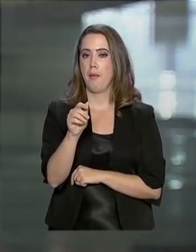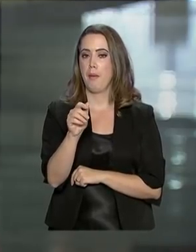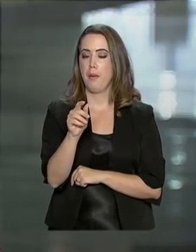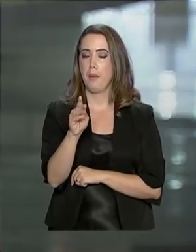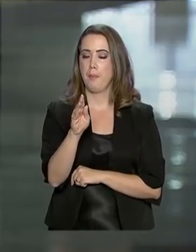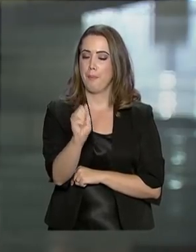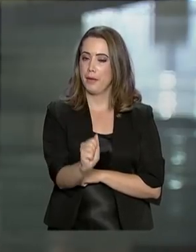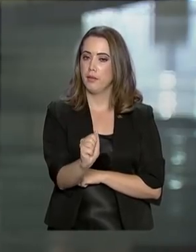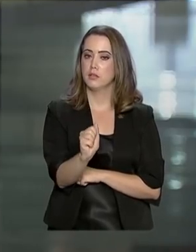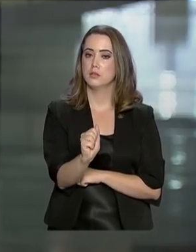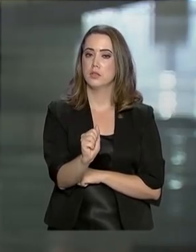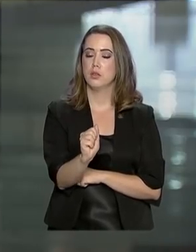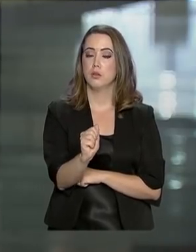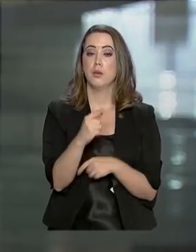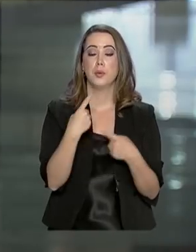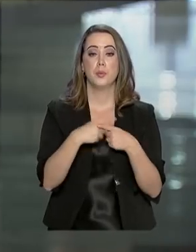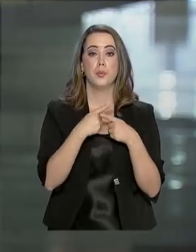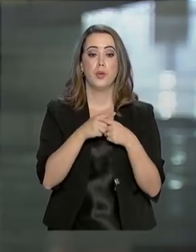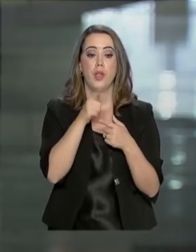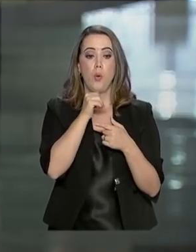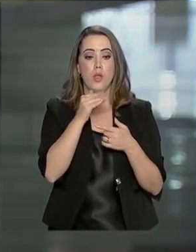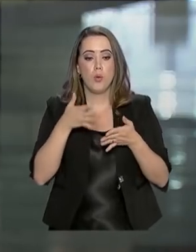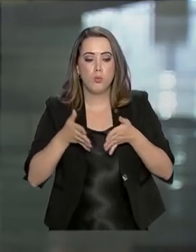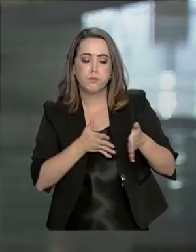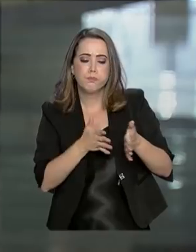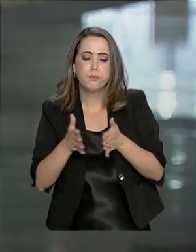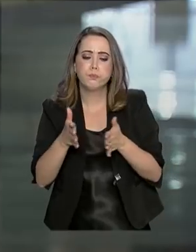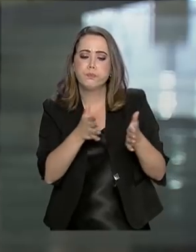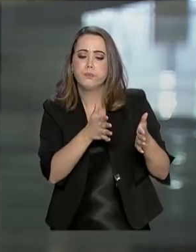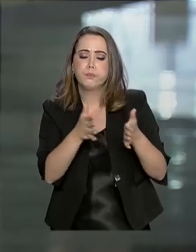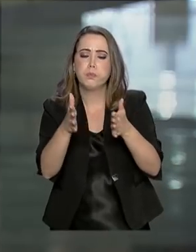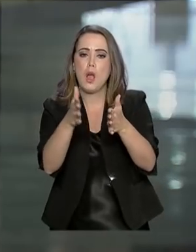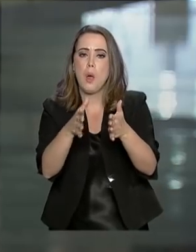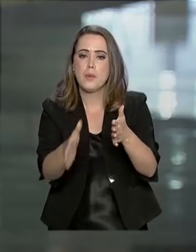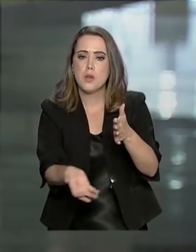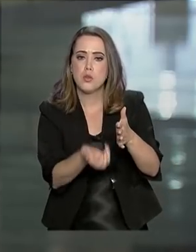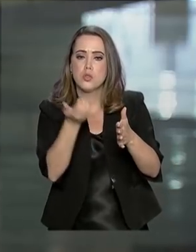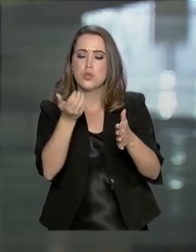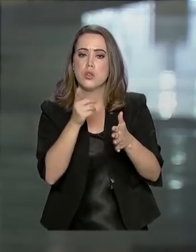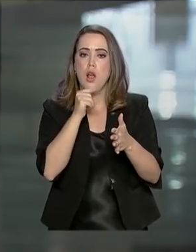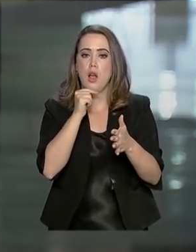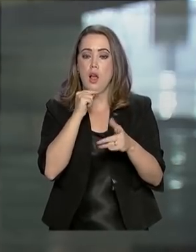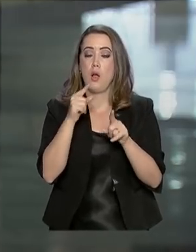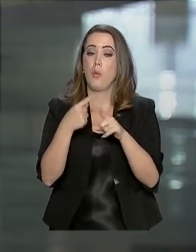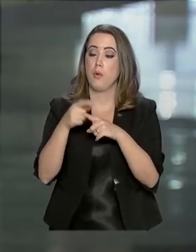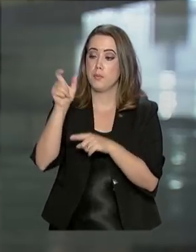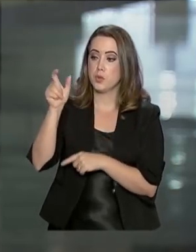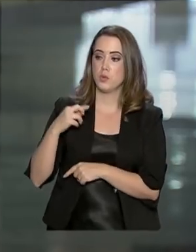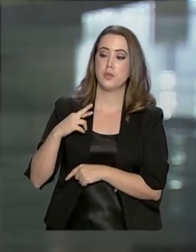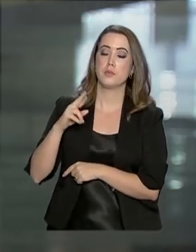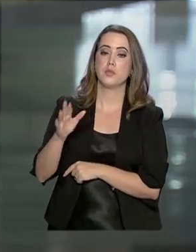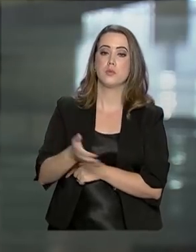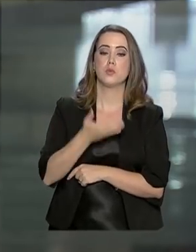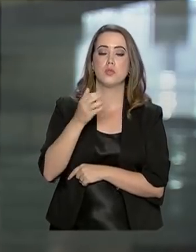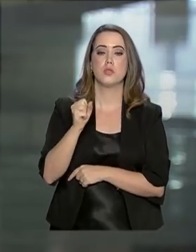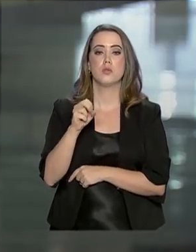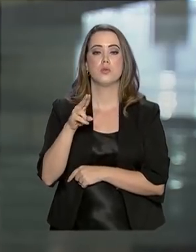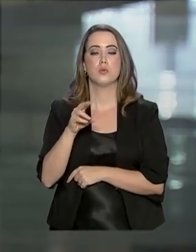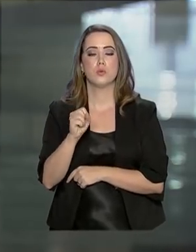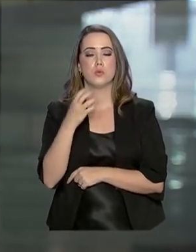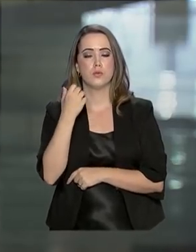pedido prevê ainda que essa amostra ela seja colhida por funcionários do SUS o Sistema Único de Saúde Vamos ouvir